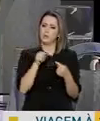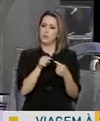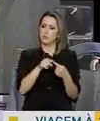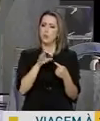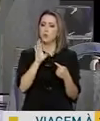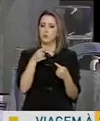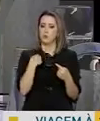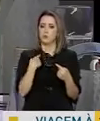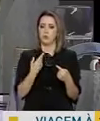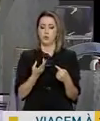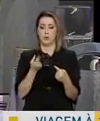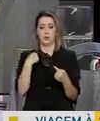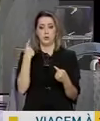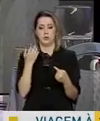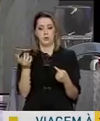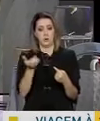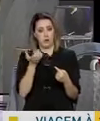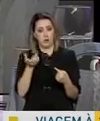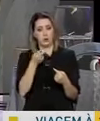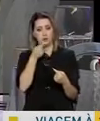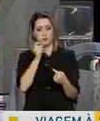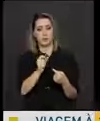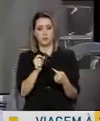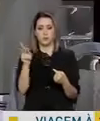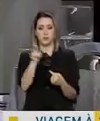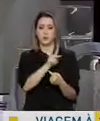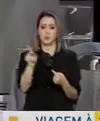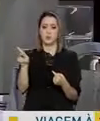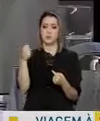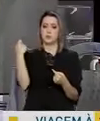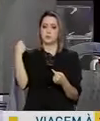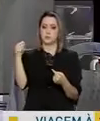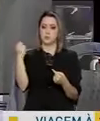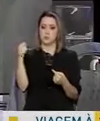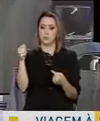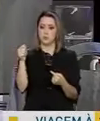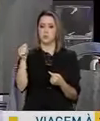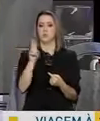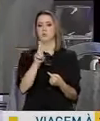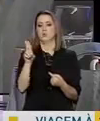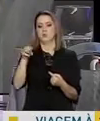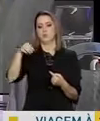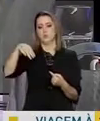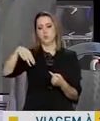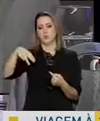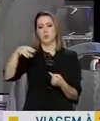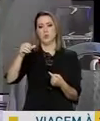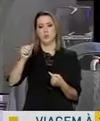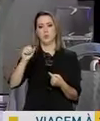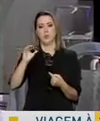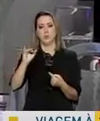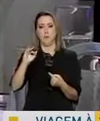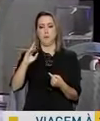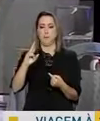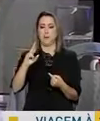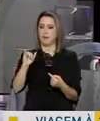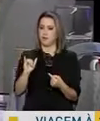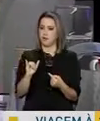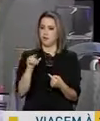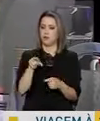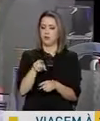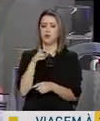até quero dizer que o presidente Macri, ainda no G20, sugeriu que